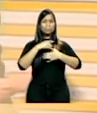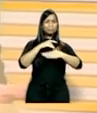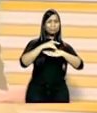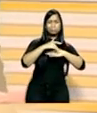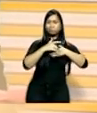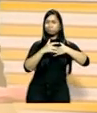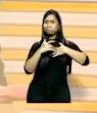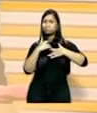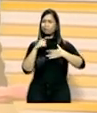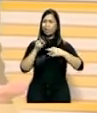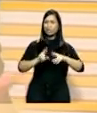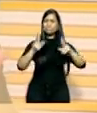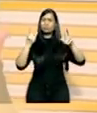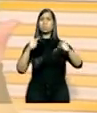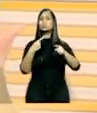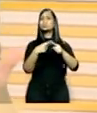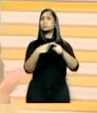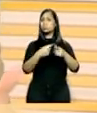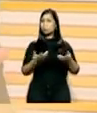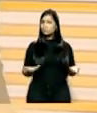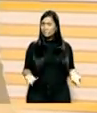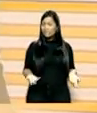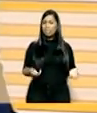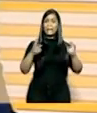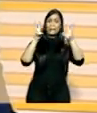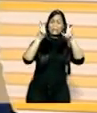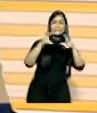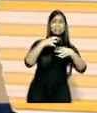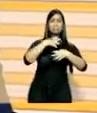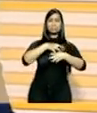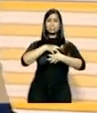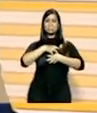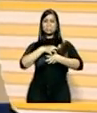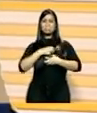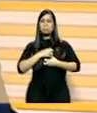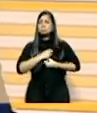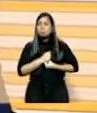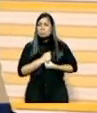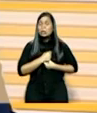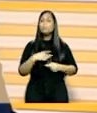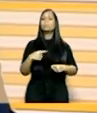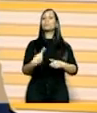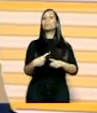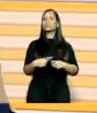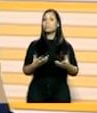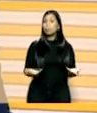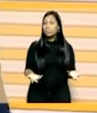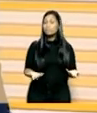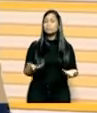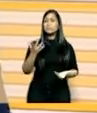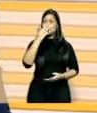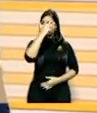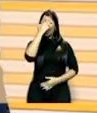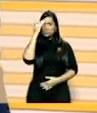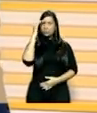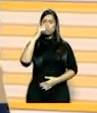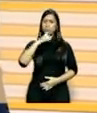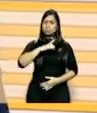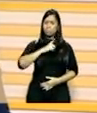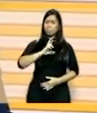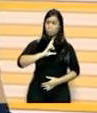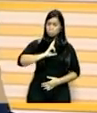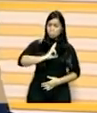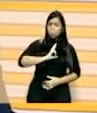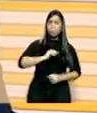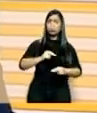a diferença alheia. Por que essa questão me incomoda tanto? O que isso me diz? Quando o ser humano encontra uma resposta